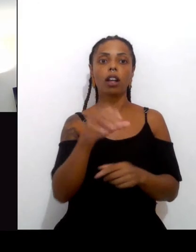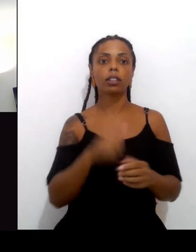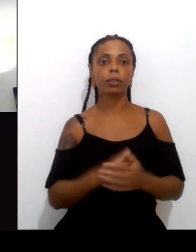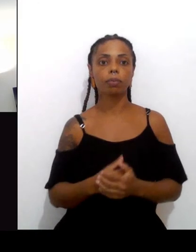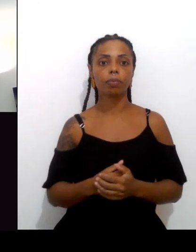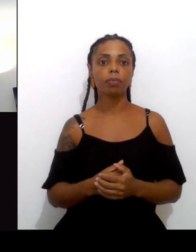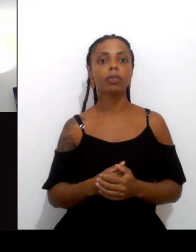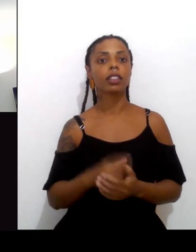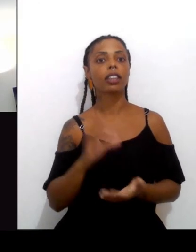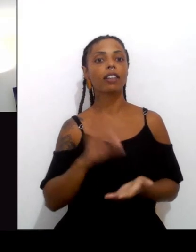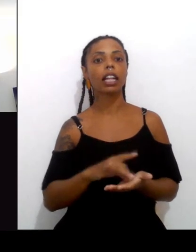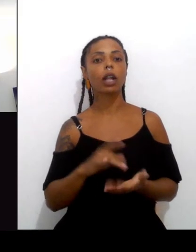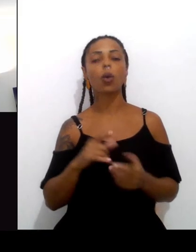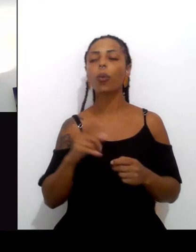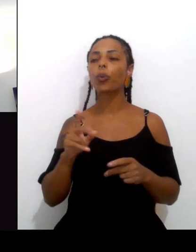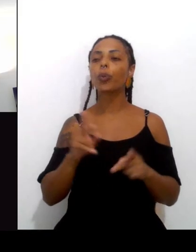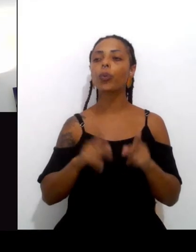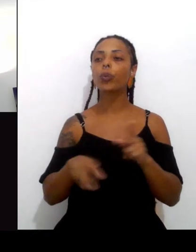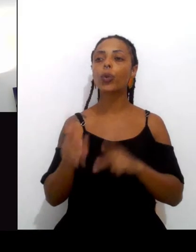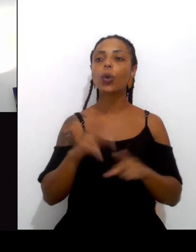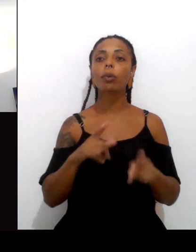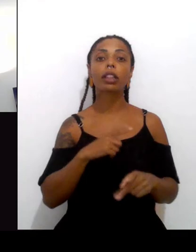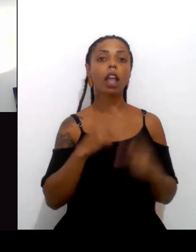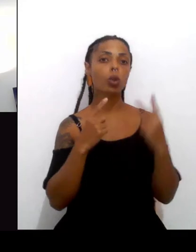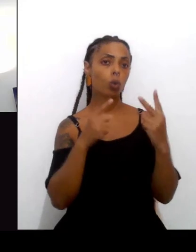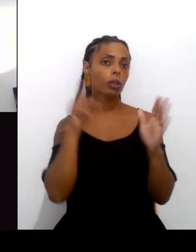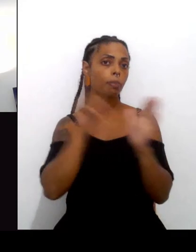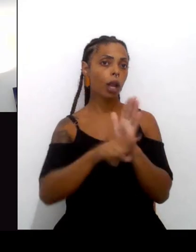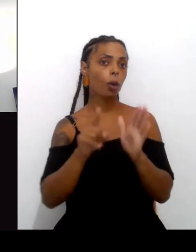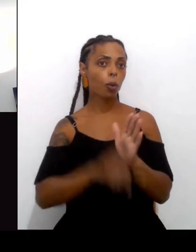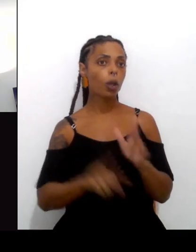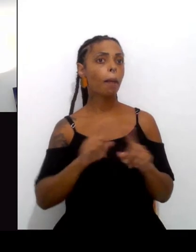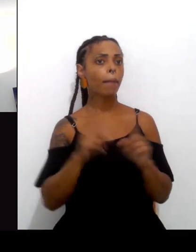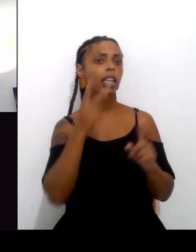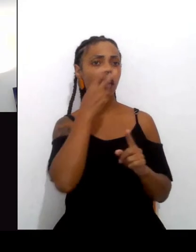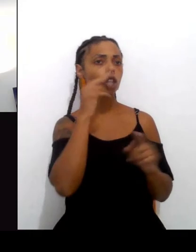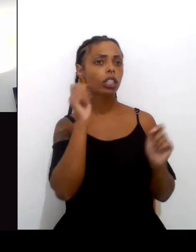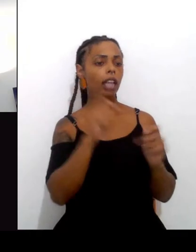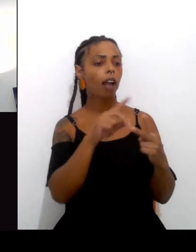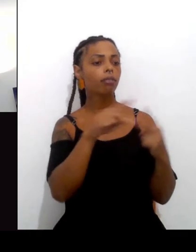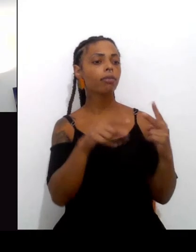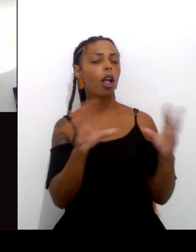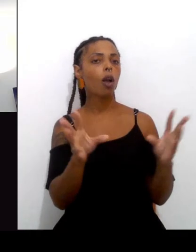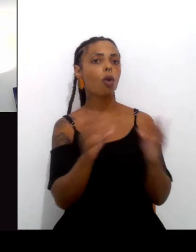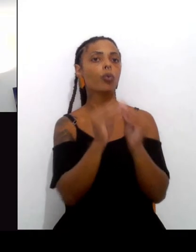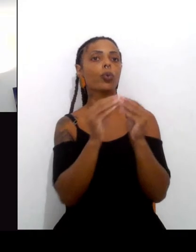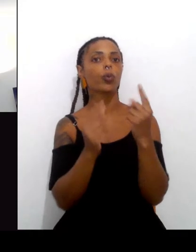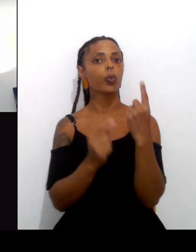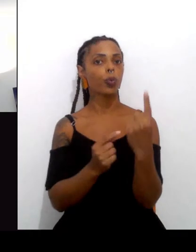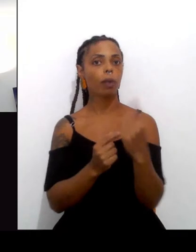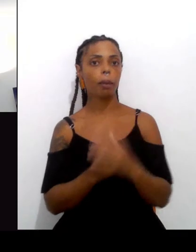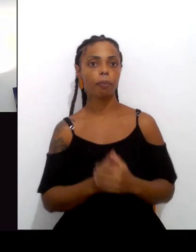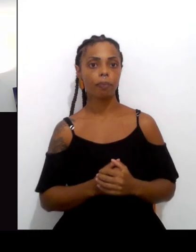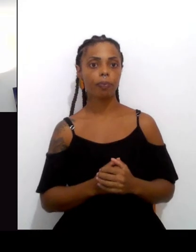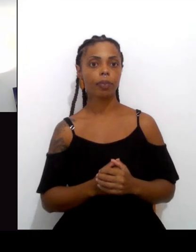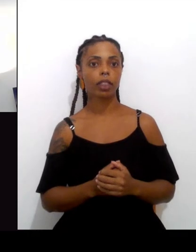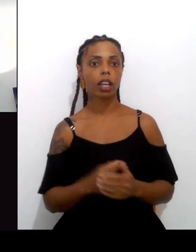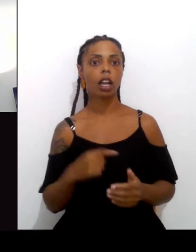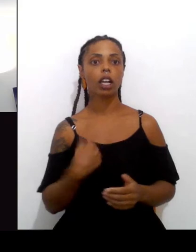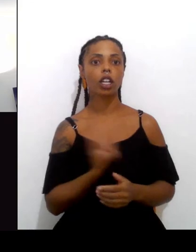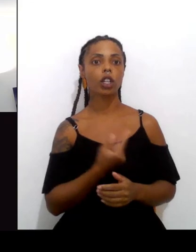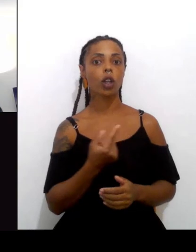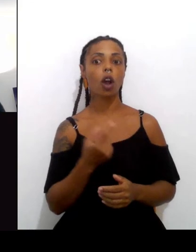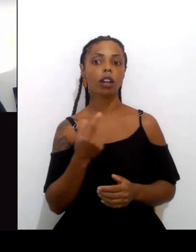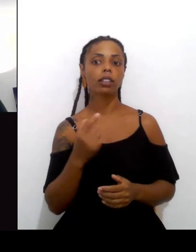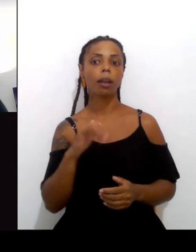duas perguntas do público na verdade mas eu acho que elas podem ser sintetizadas em uma e a gente usava como última